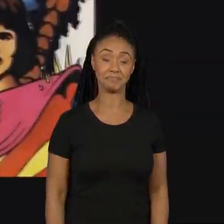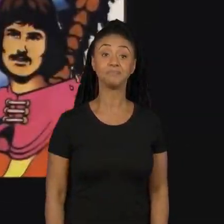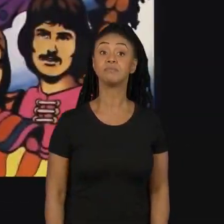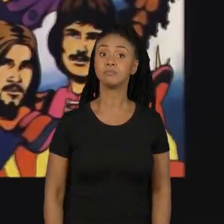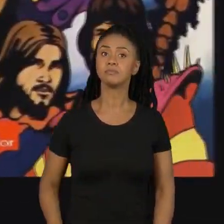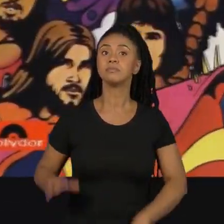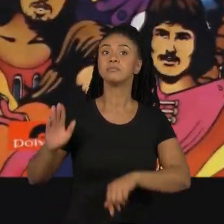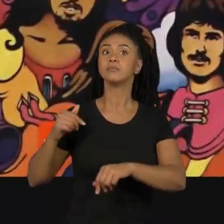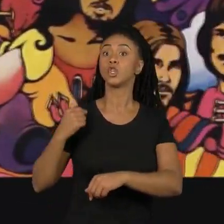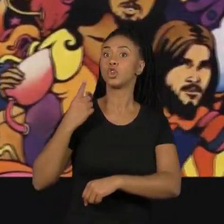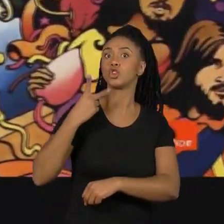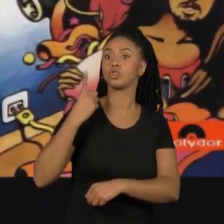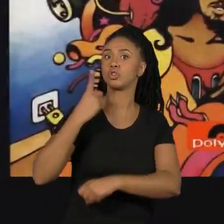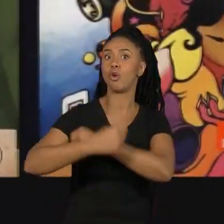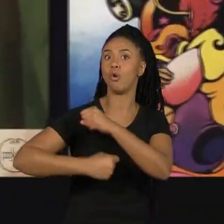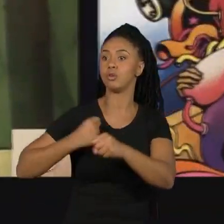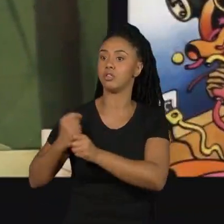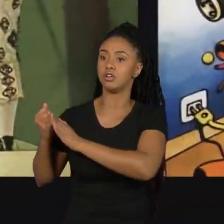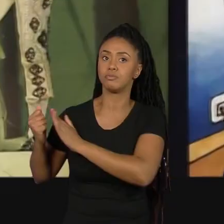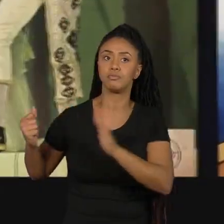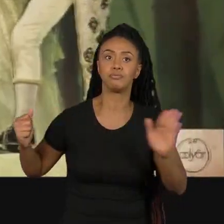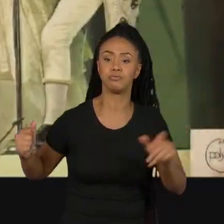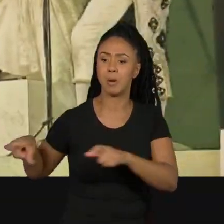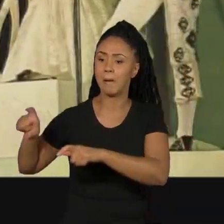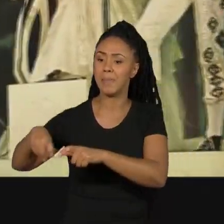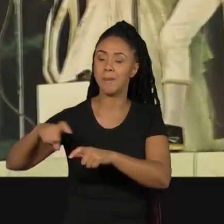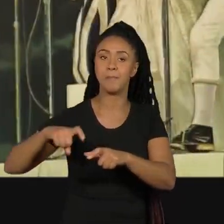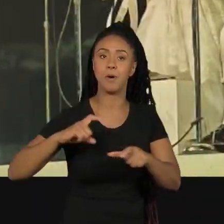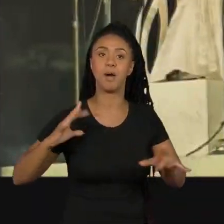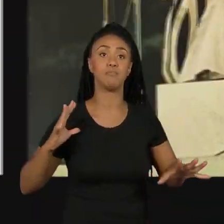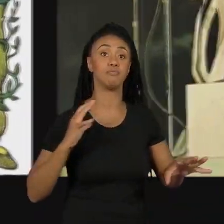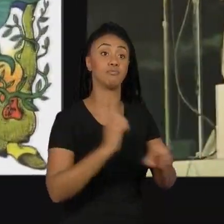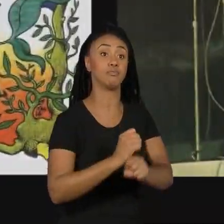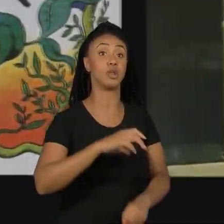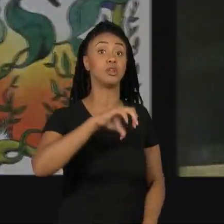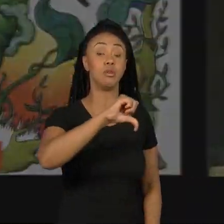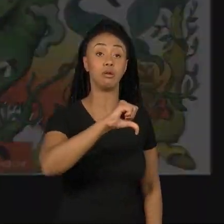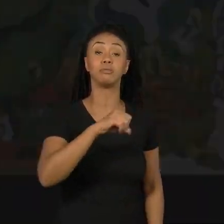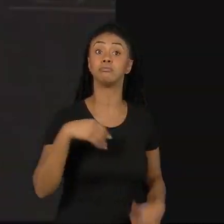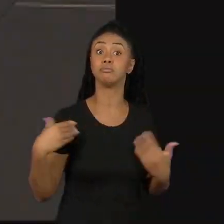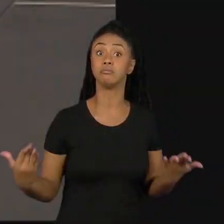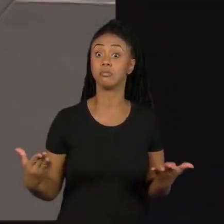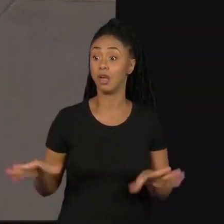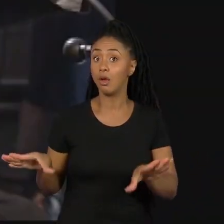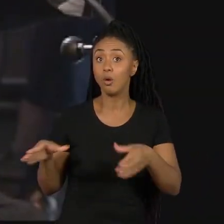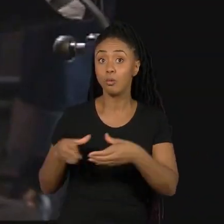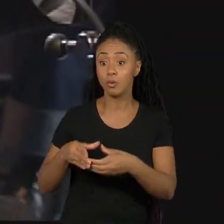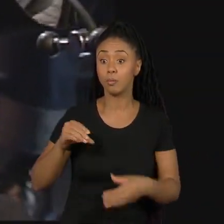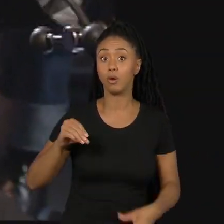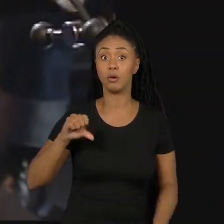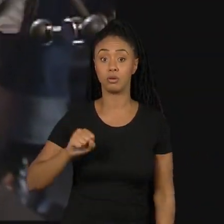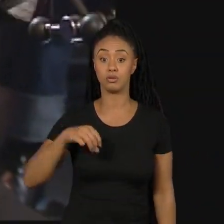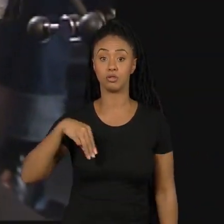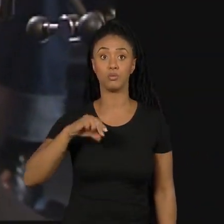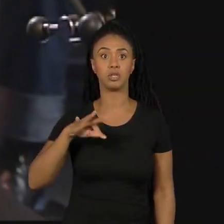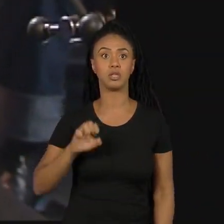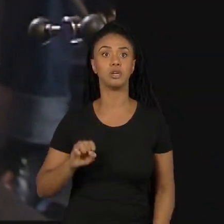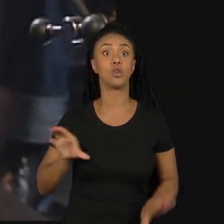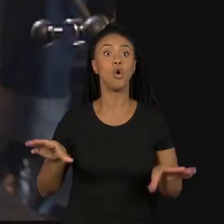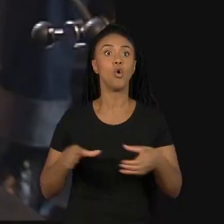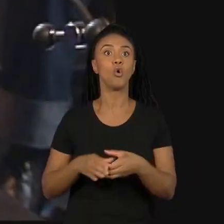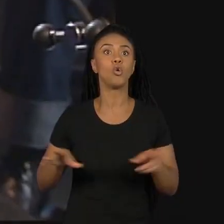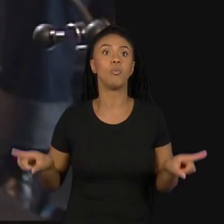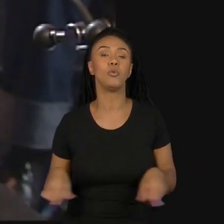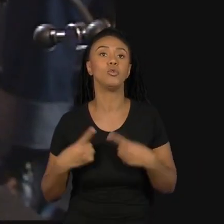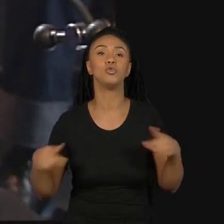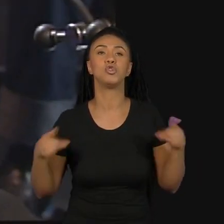Ao longo de 12 anos, foram gravados 9 álbuns, que tornaram Os Mutantes um dos grupos musicais mais criativos,